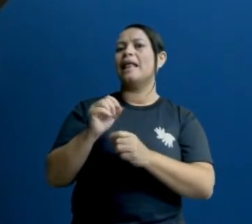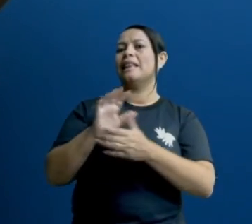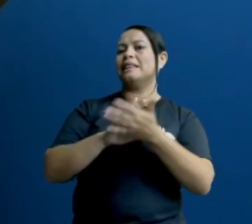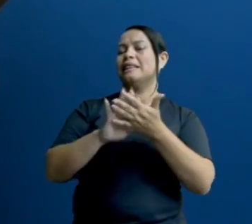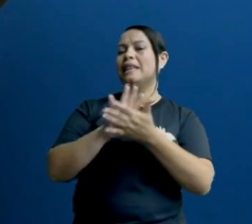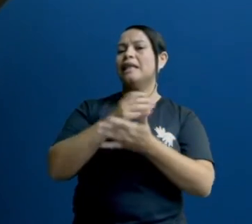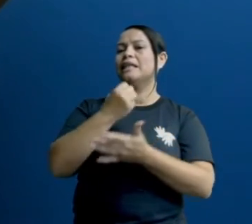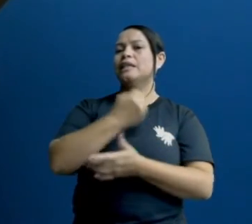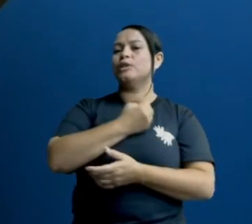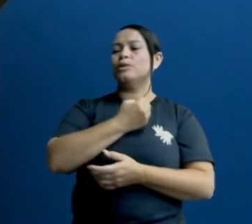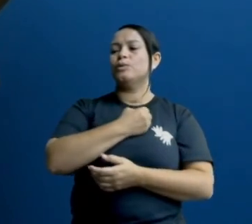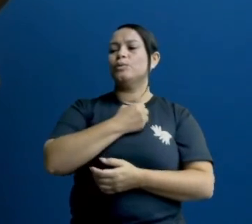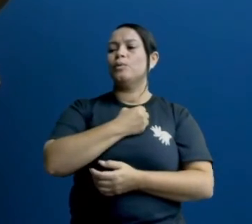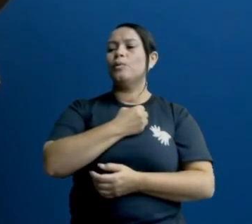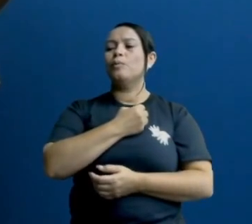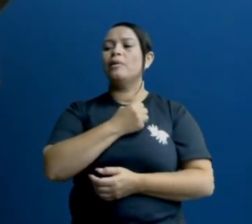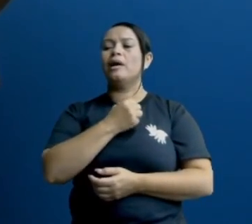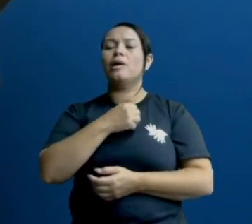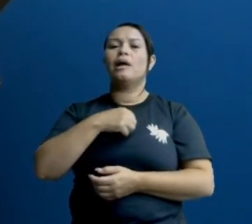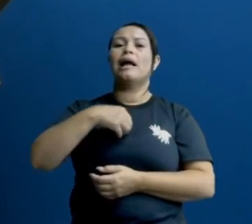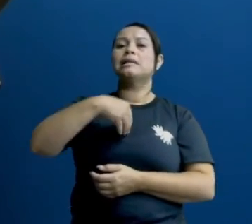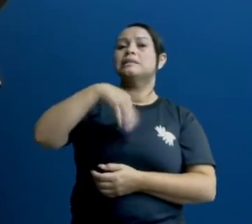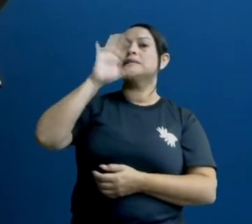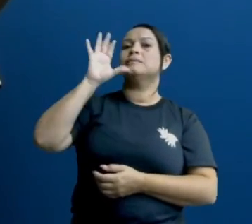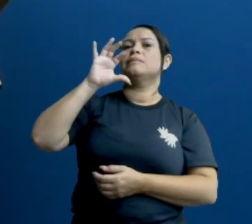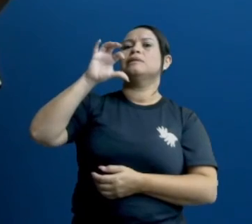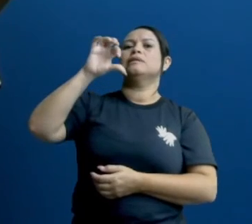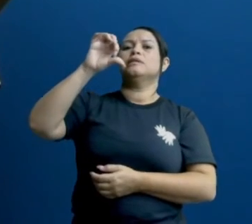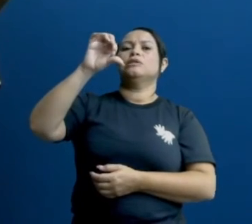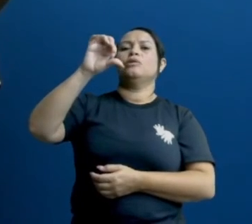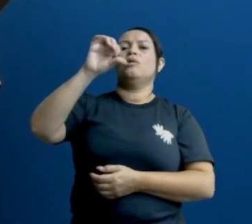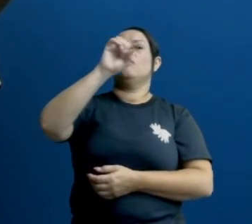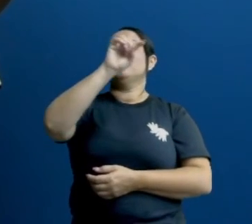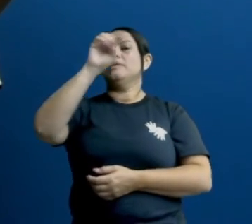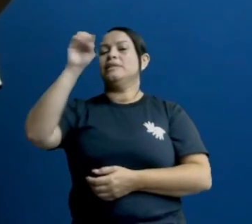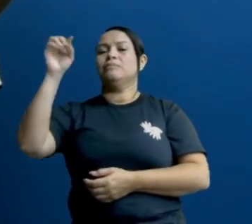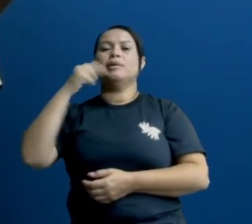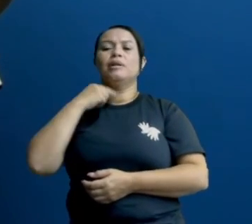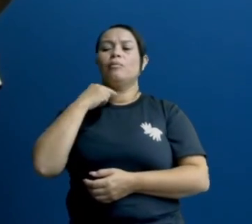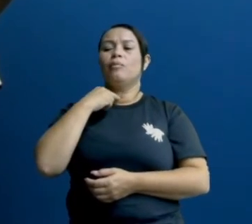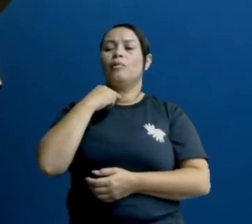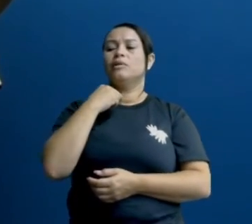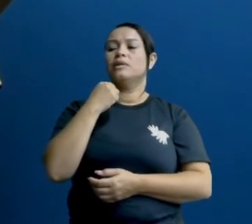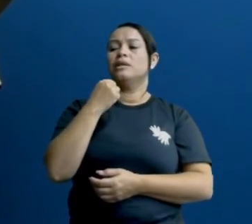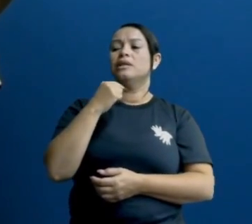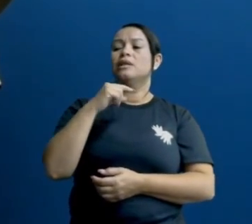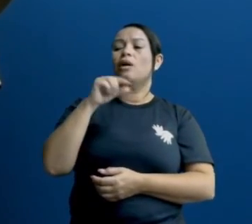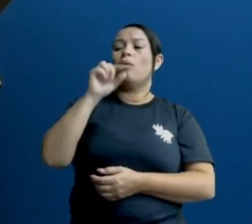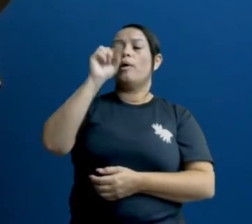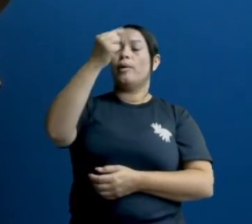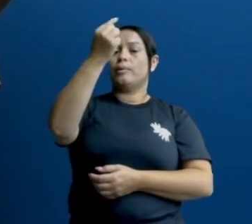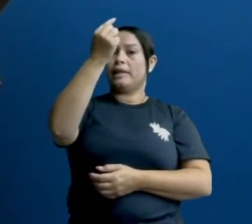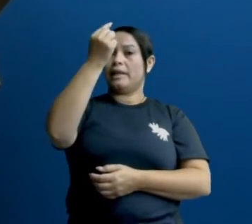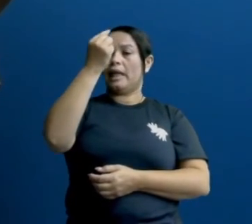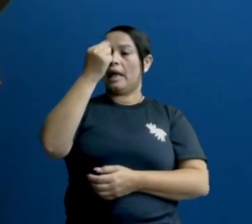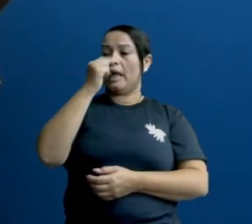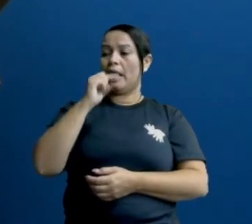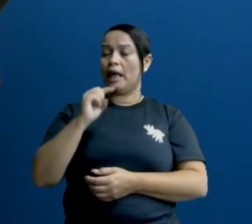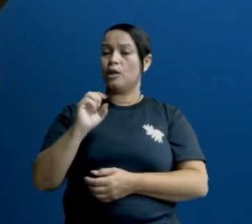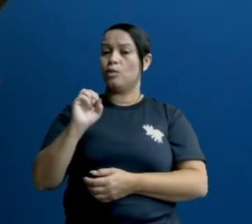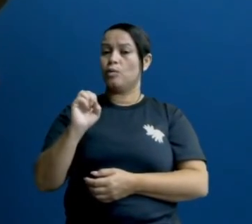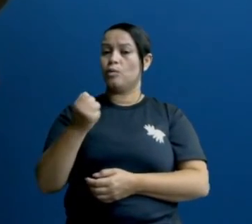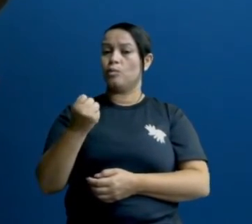número acima de 9 na casa das unidades. Então, ó, eu desço o último número